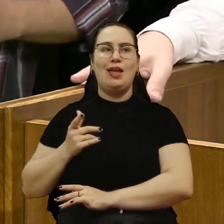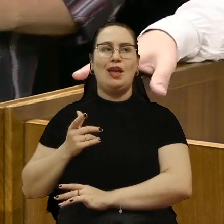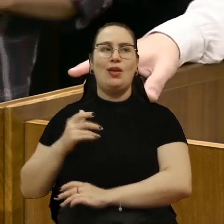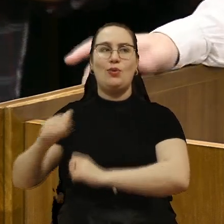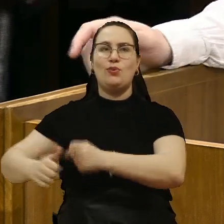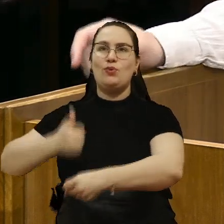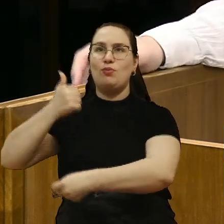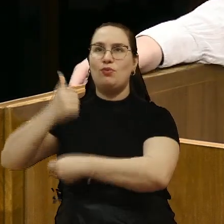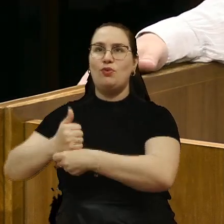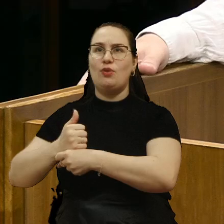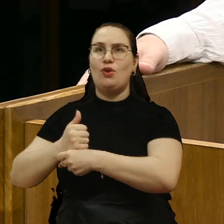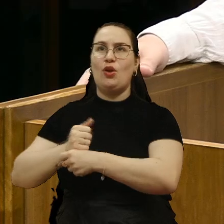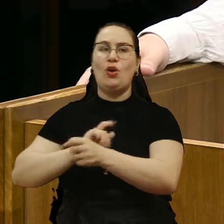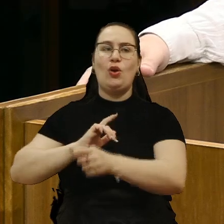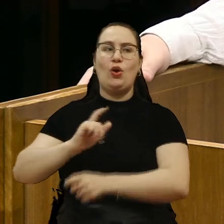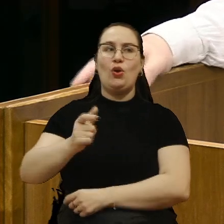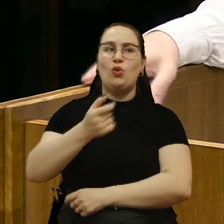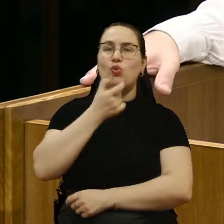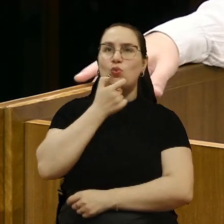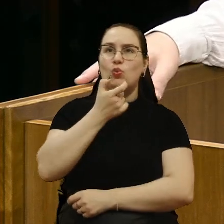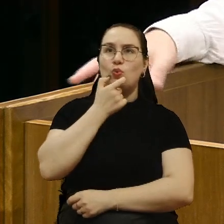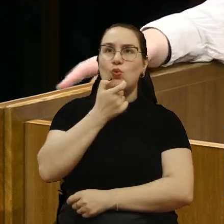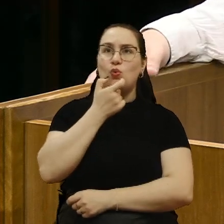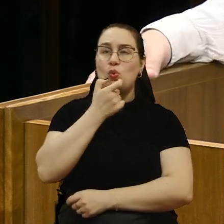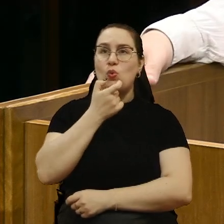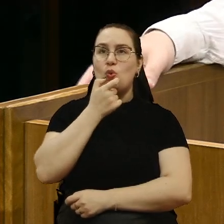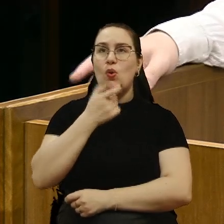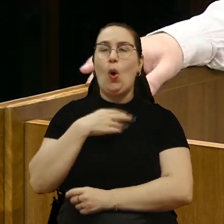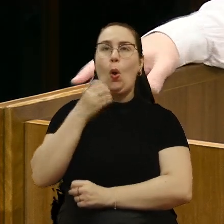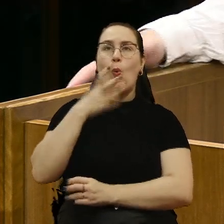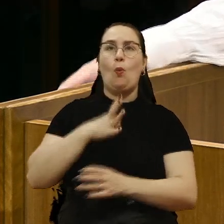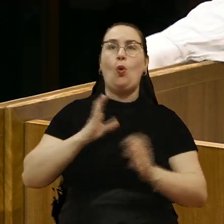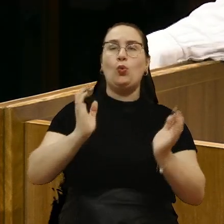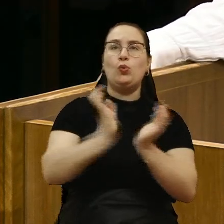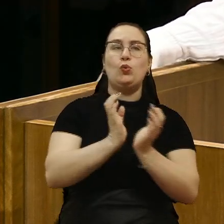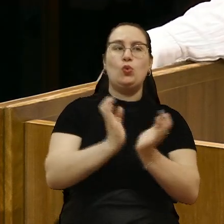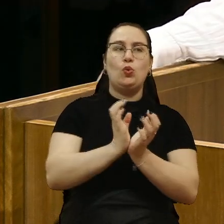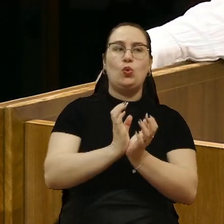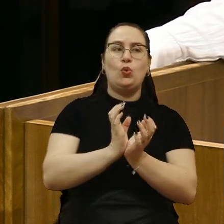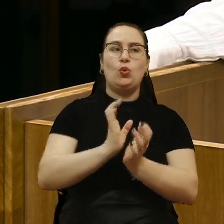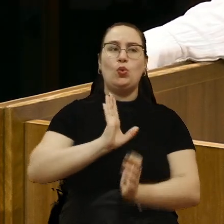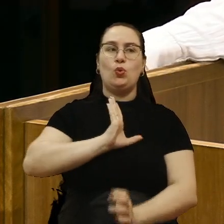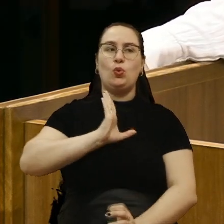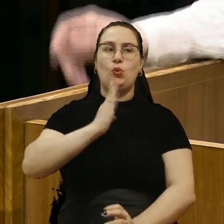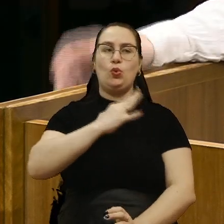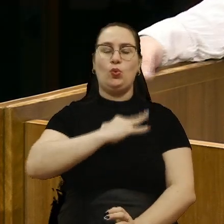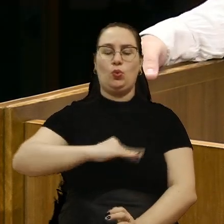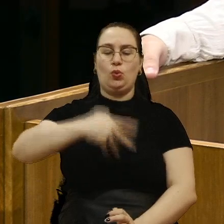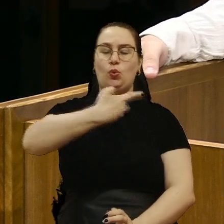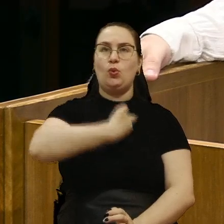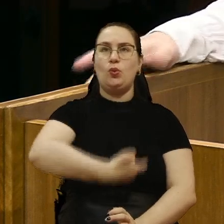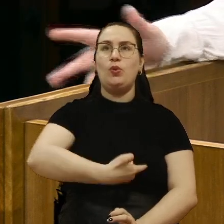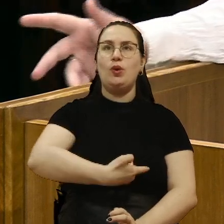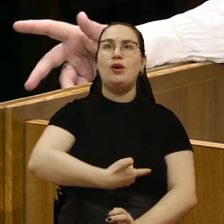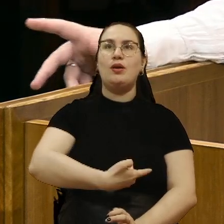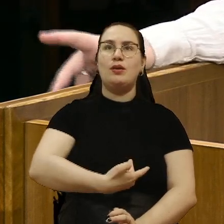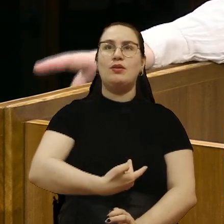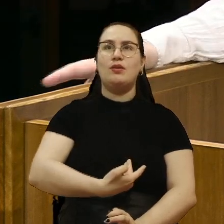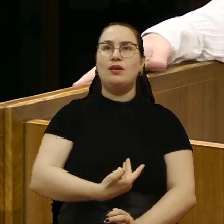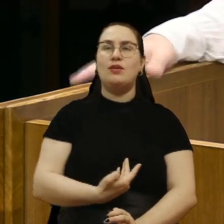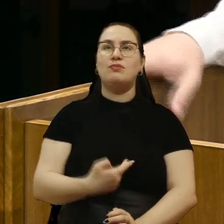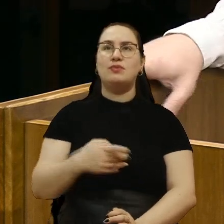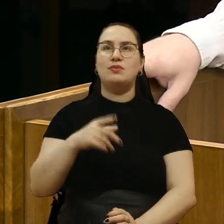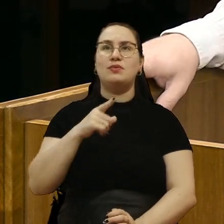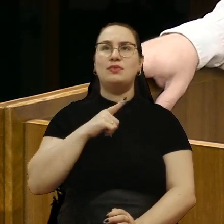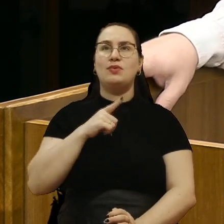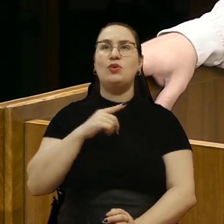salvo o melhor juízo, vereador Cristiano Becker, o gol da Croácia começa num erro na nossa lateral direita e nós fomos eliminados, por algo que todo mundo avisou